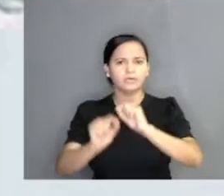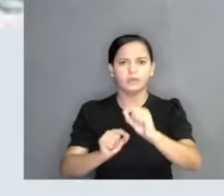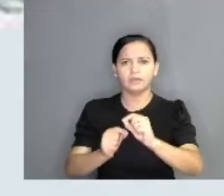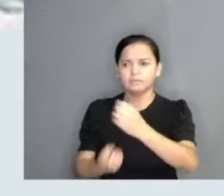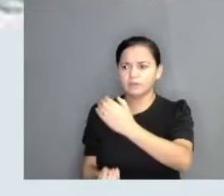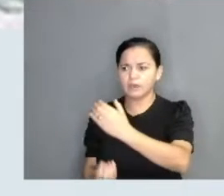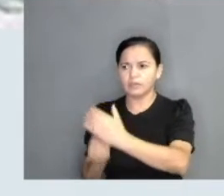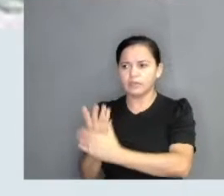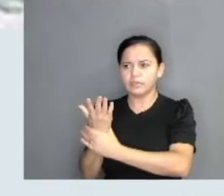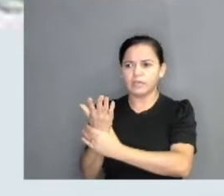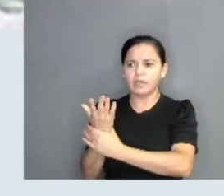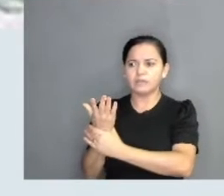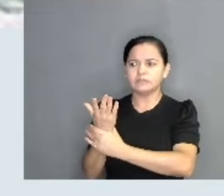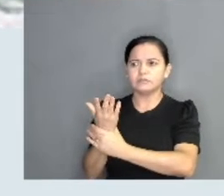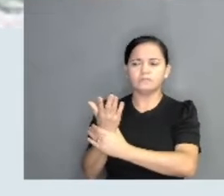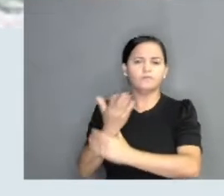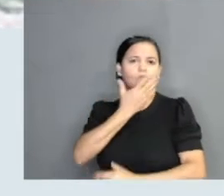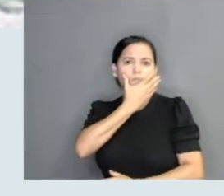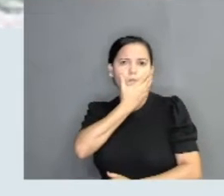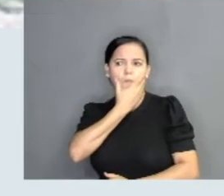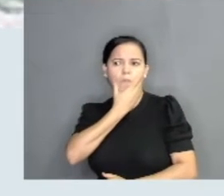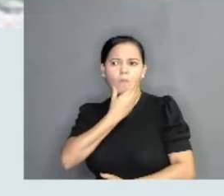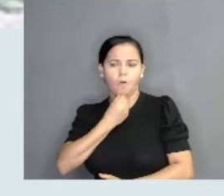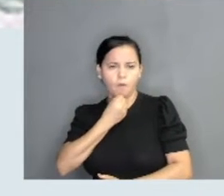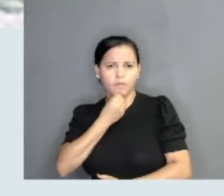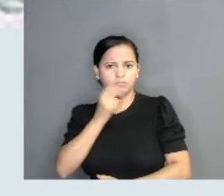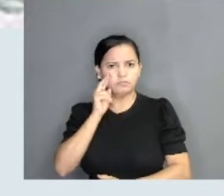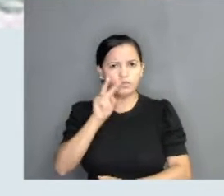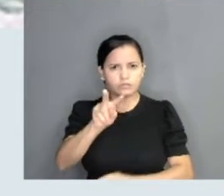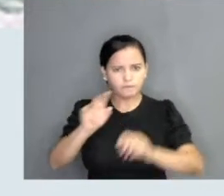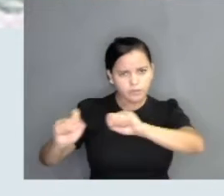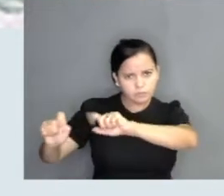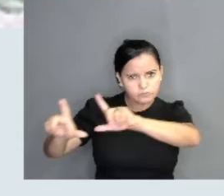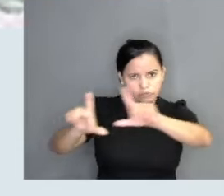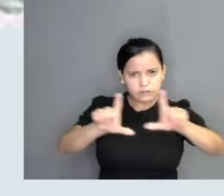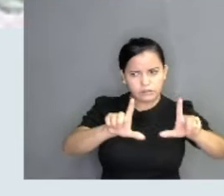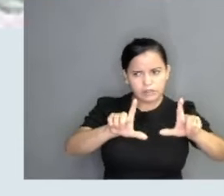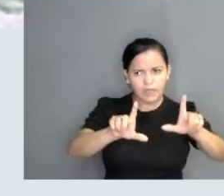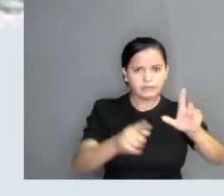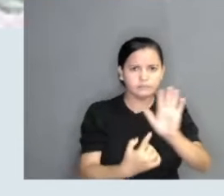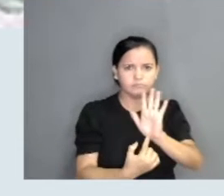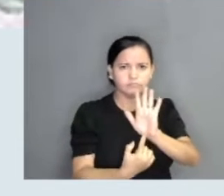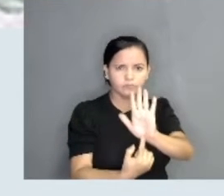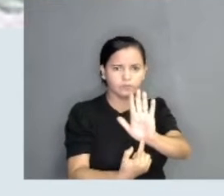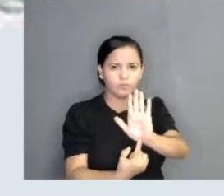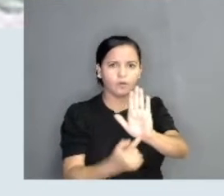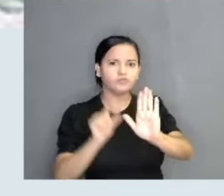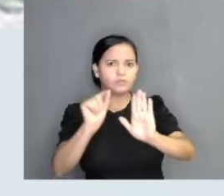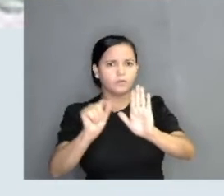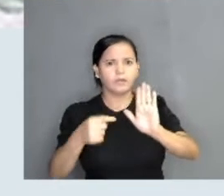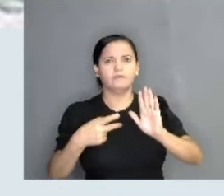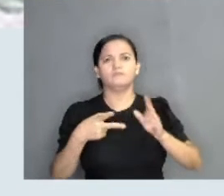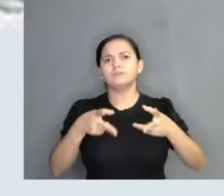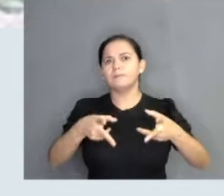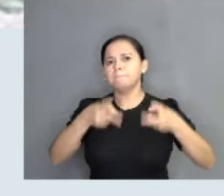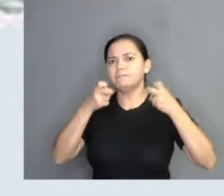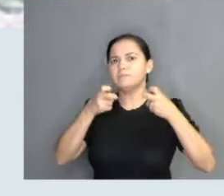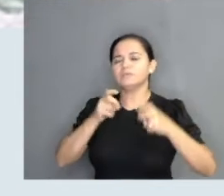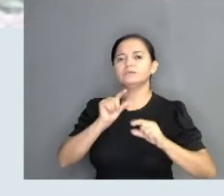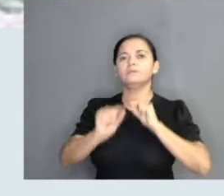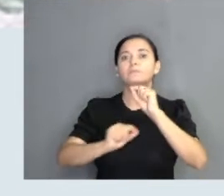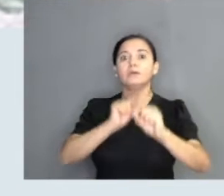Abre a imagem, por gentileza. Ok. Bom, na imagem vocês podem perceber